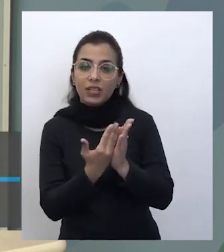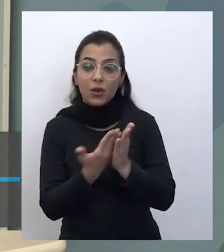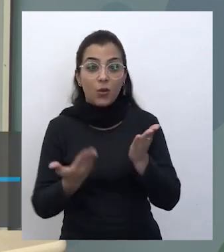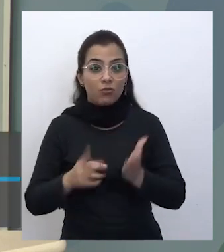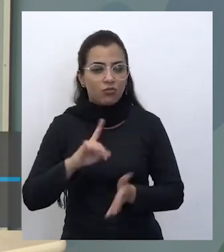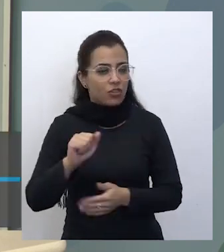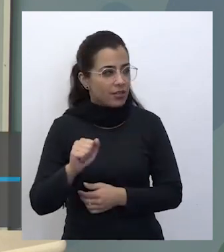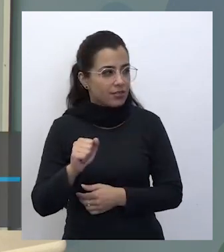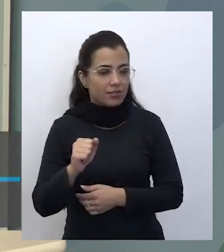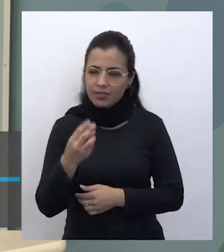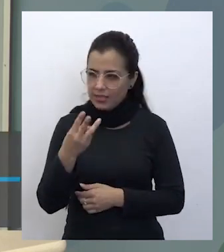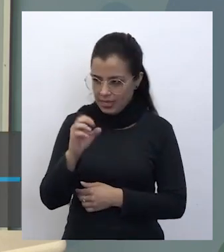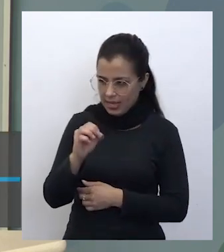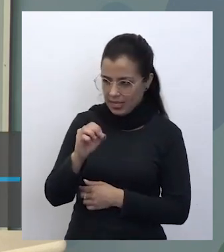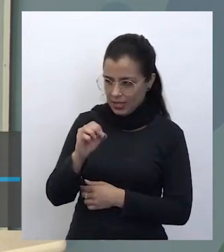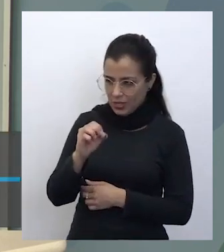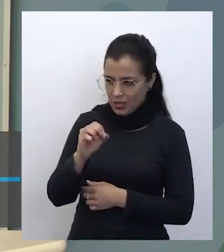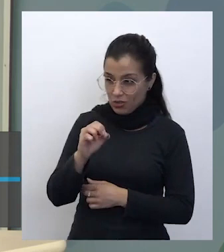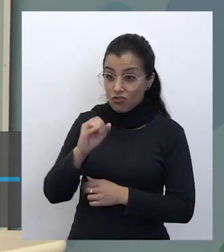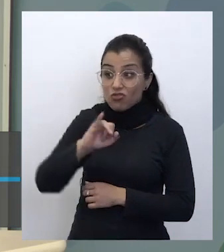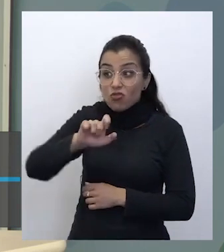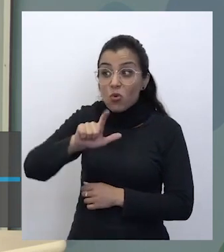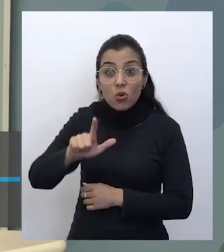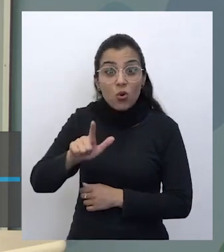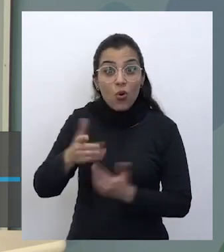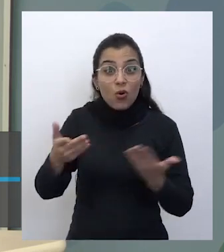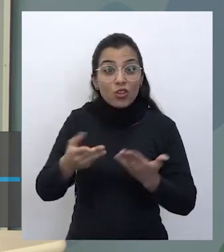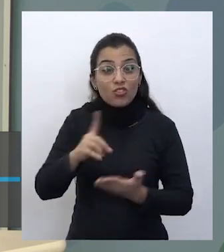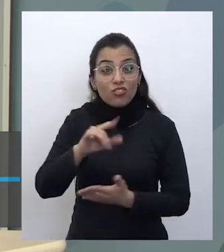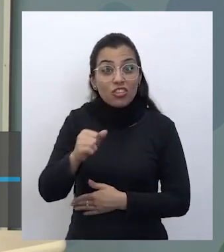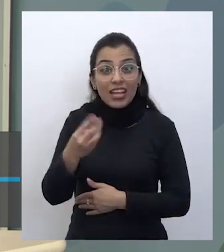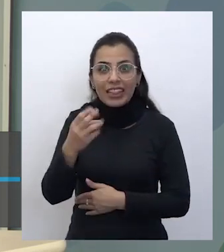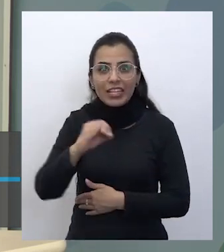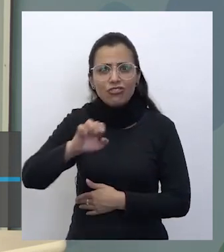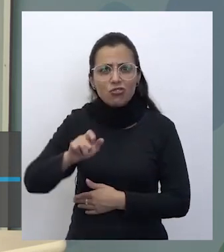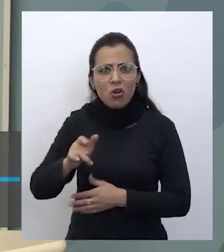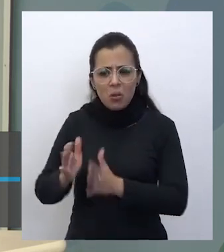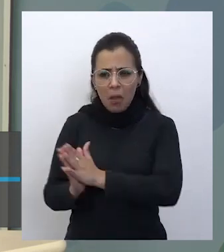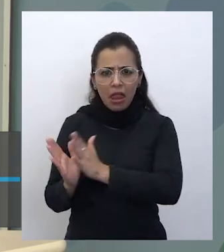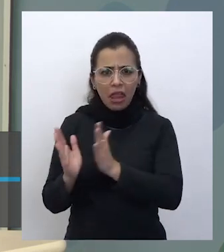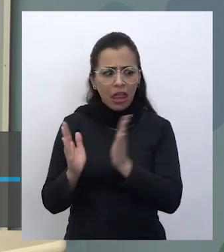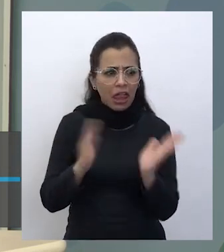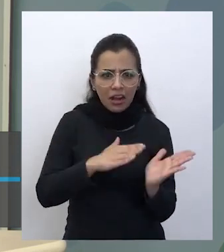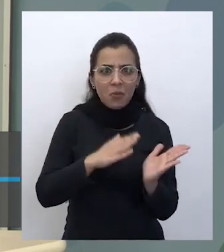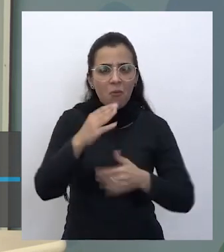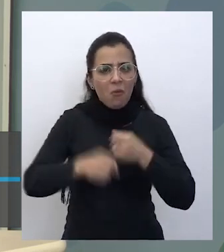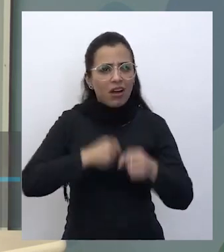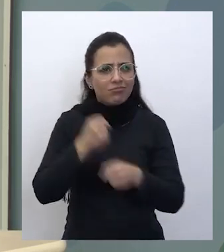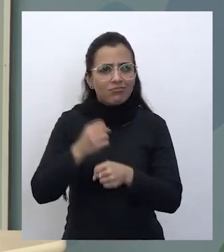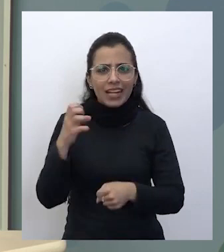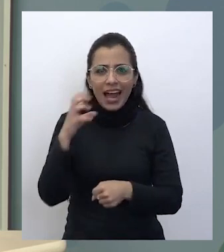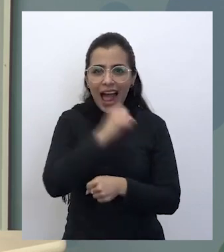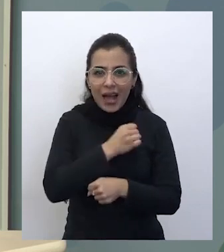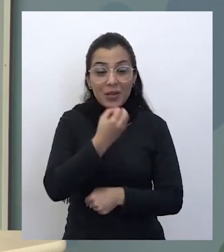30 de julho. 30 de julho, que bacana! Já. Olha, o ano está passando, a gente está aqui estudando com vocês, acompanhando